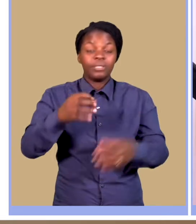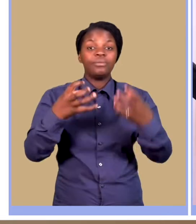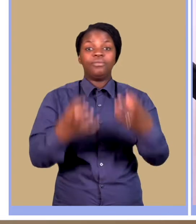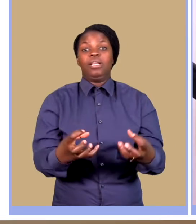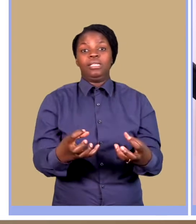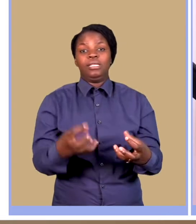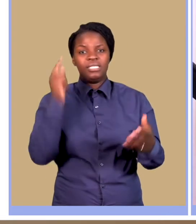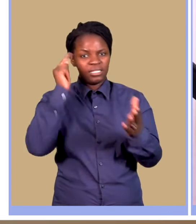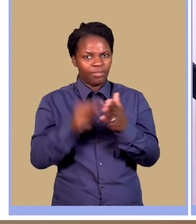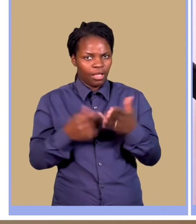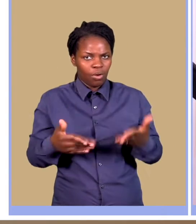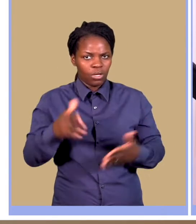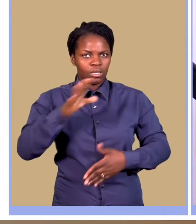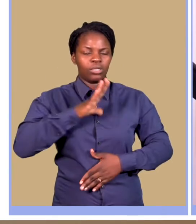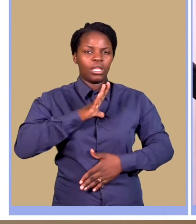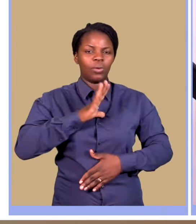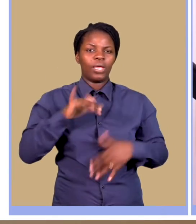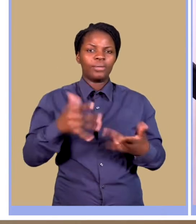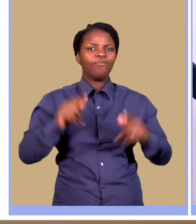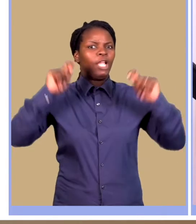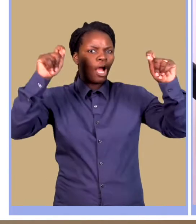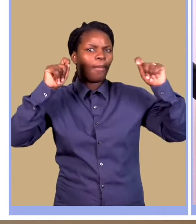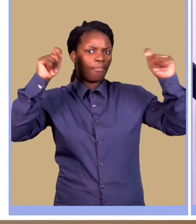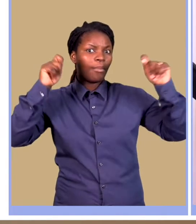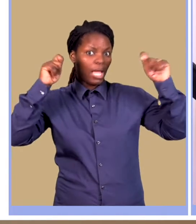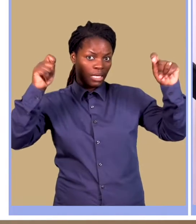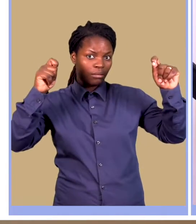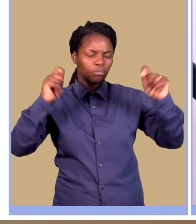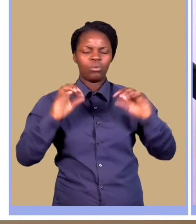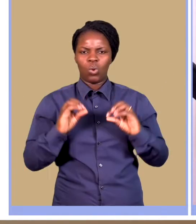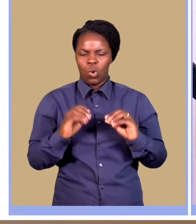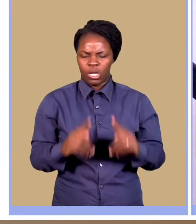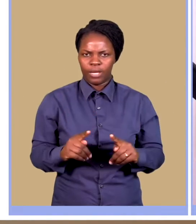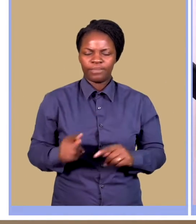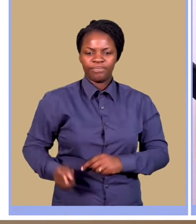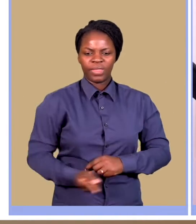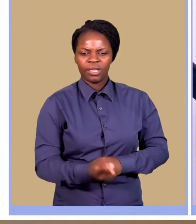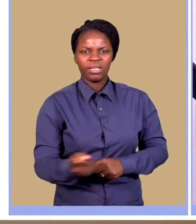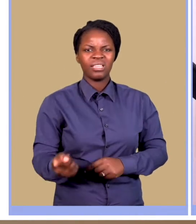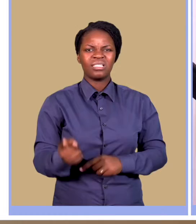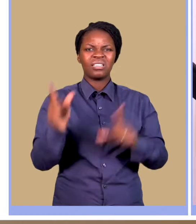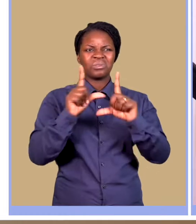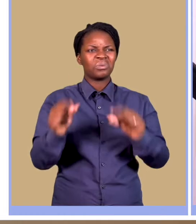eleitoral, então essas campanhas trazem consigo vários cartazes que fazem a exposição. Não